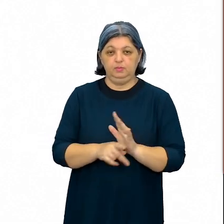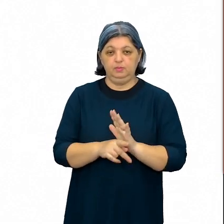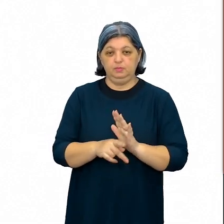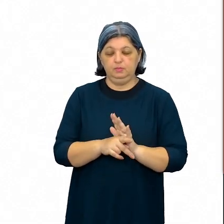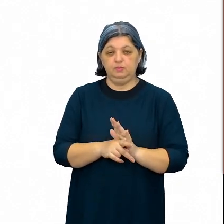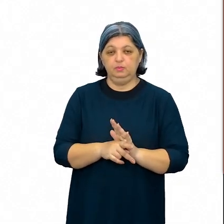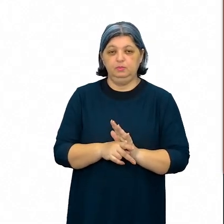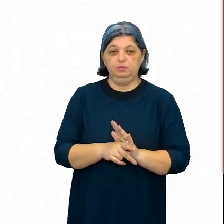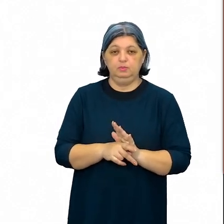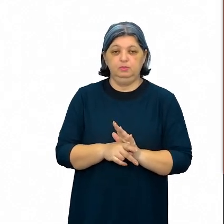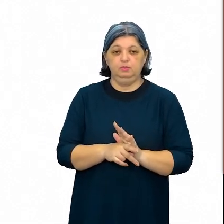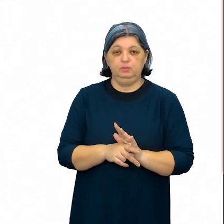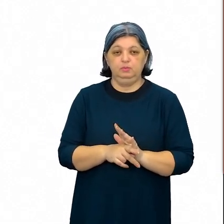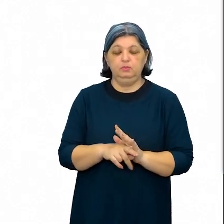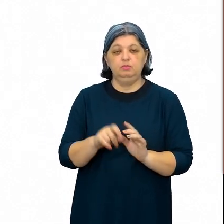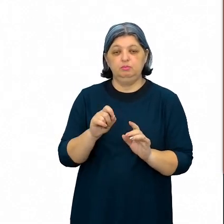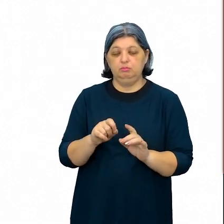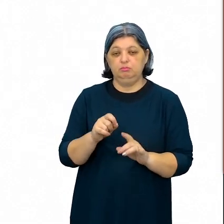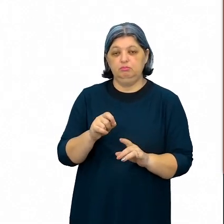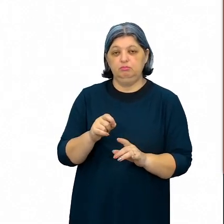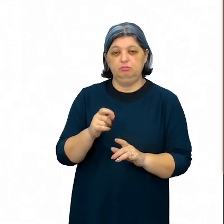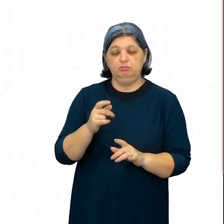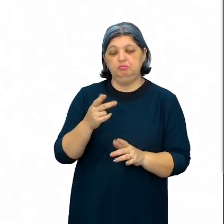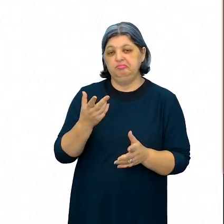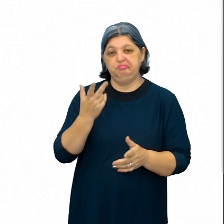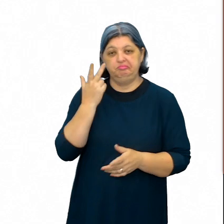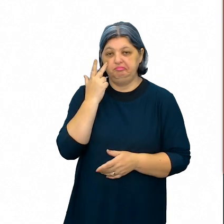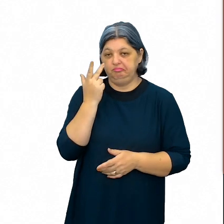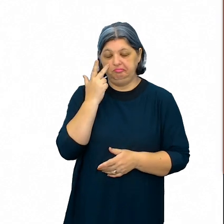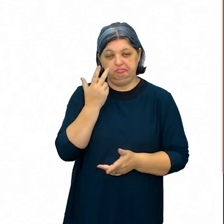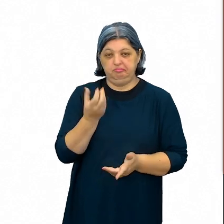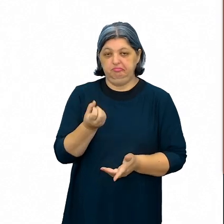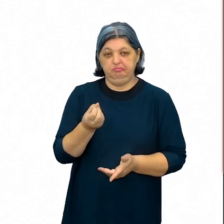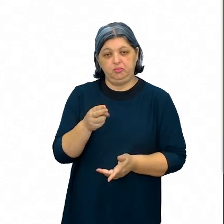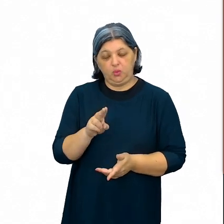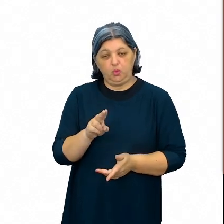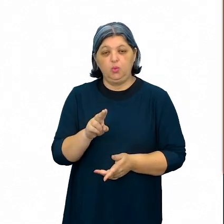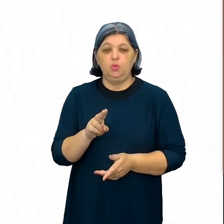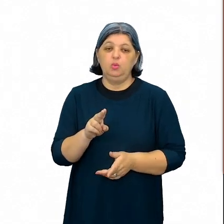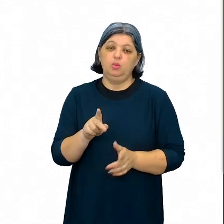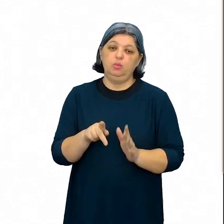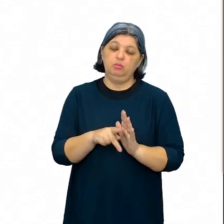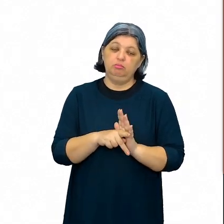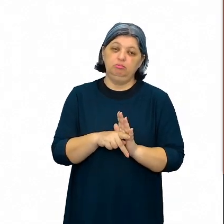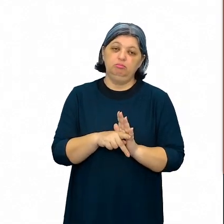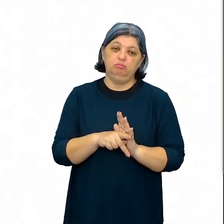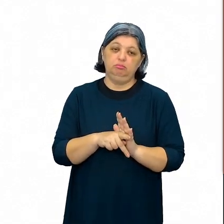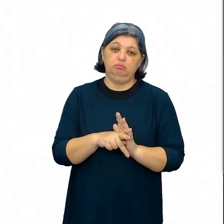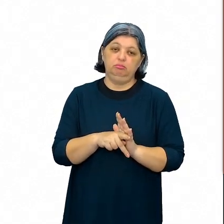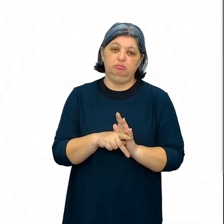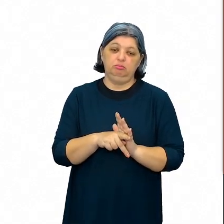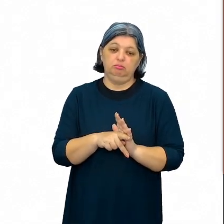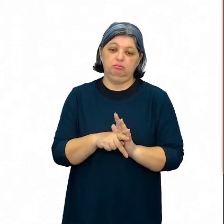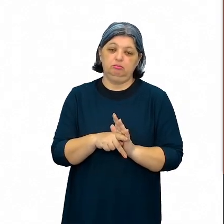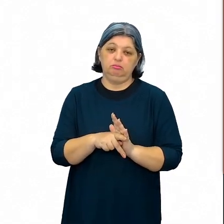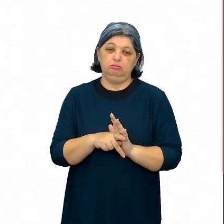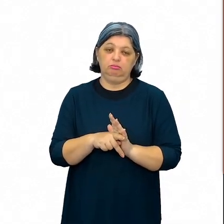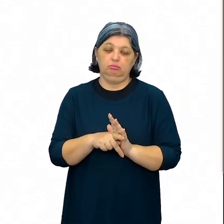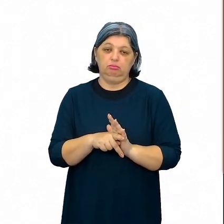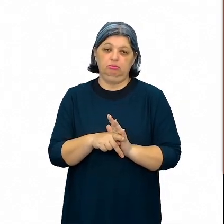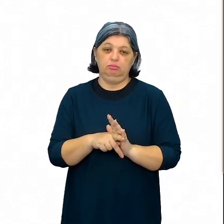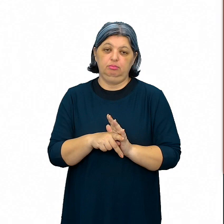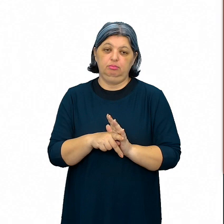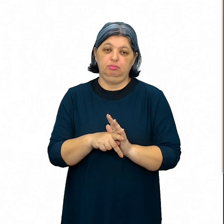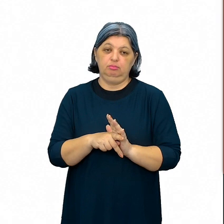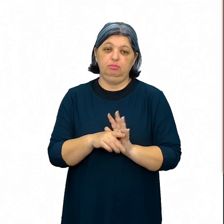é que comuns ou que minimamente tangenciam a todos é